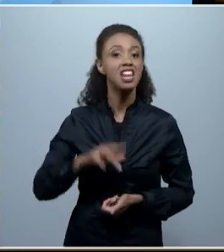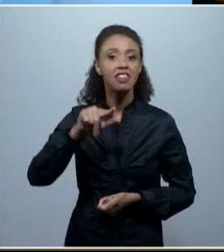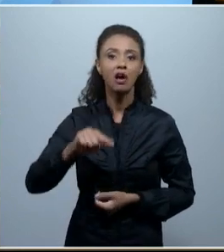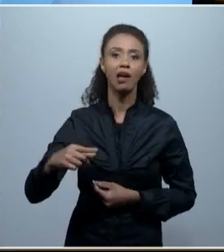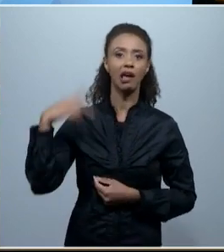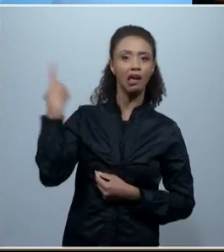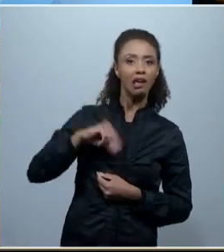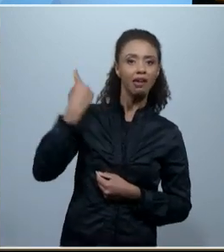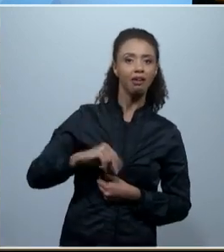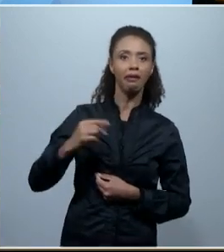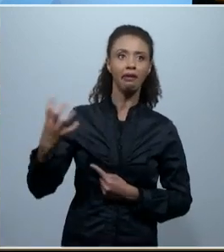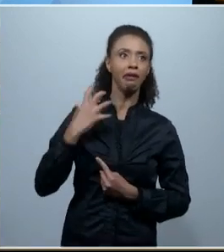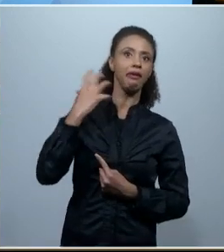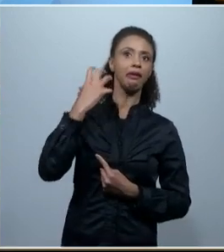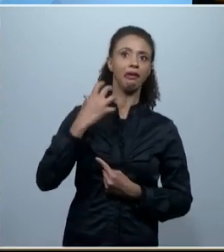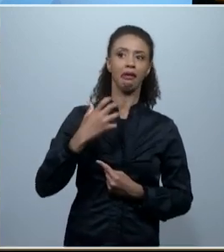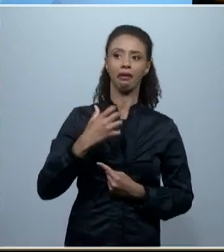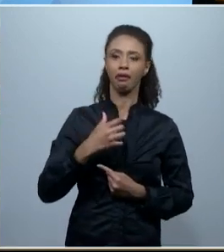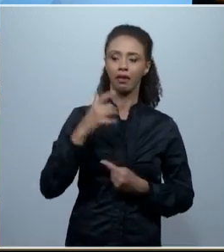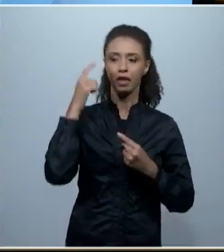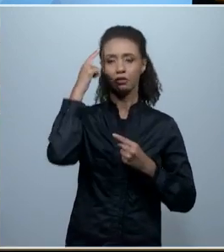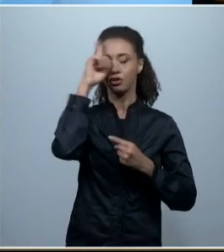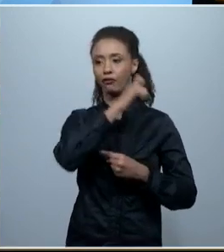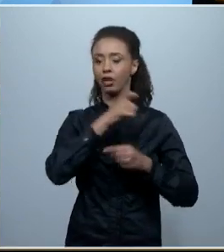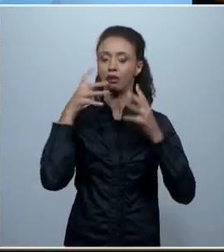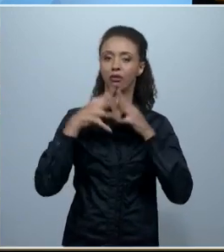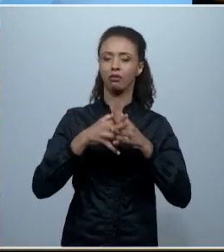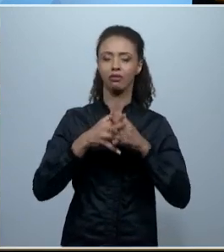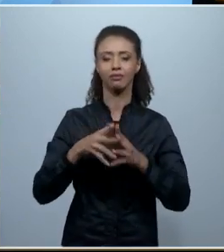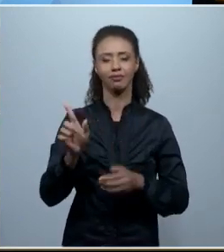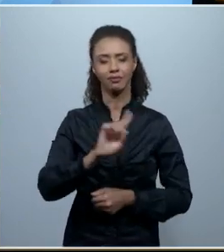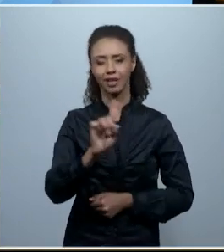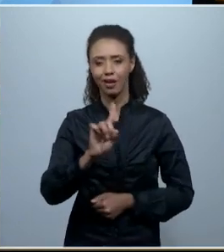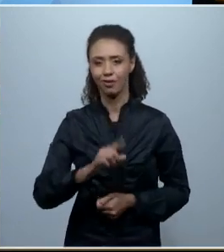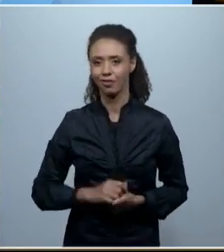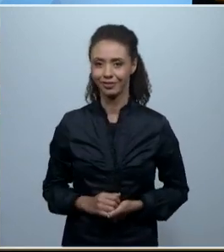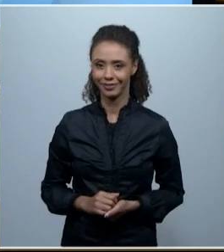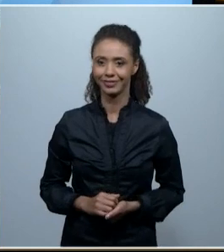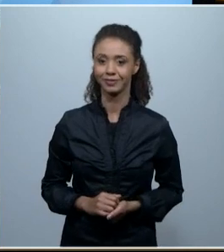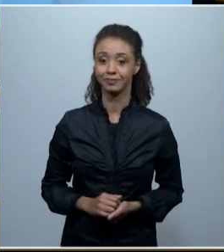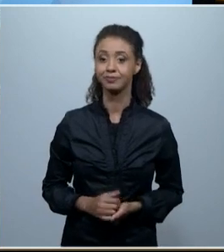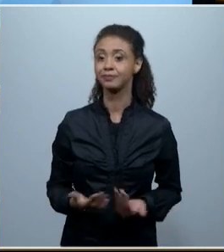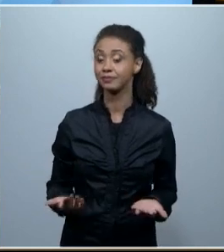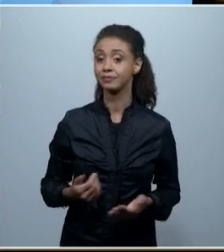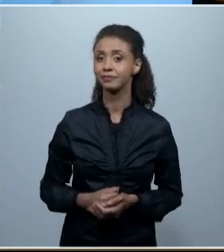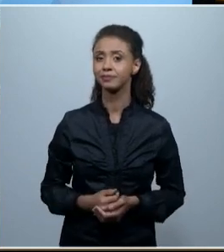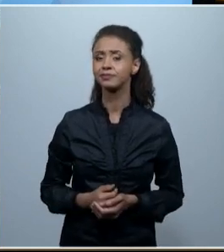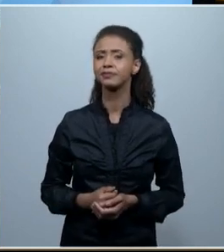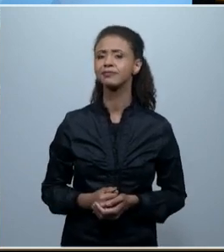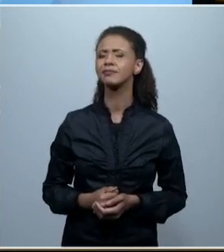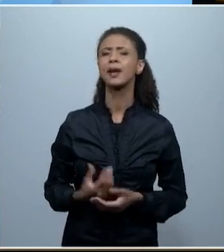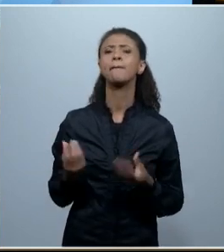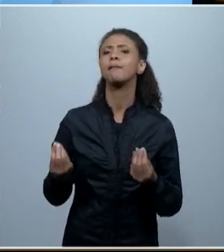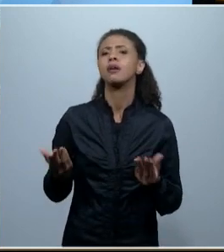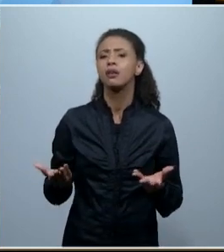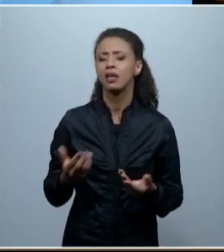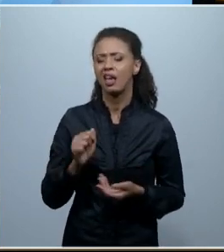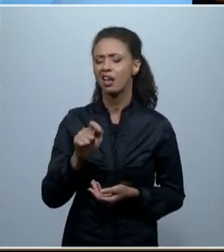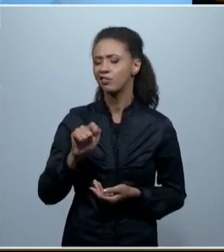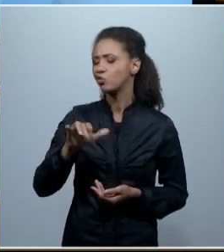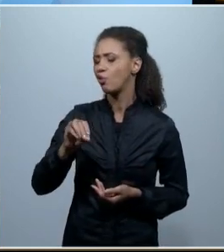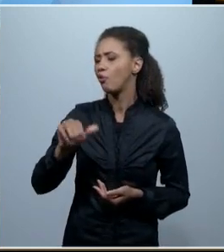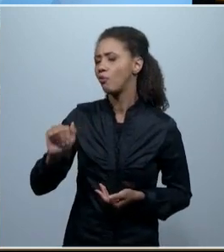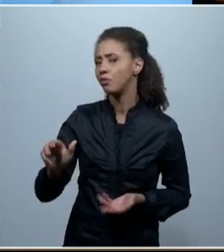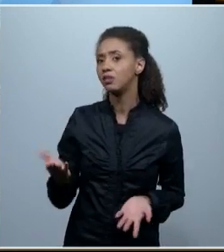gente com exercício complicado de desenho simples está bom a acção serve para entender que às vezes as coisas